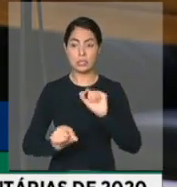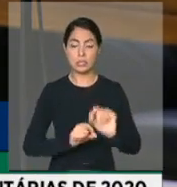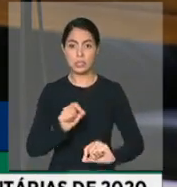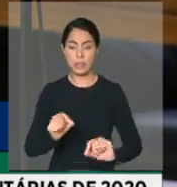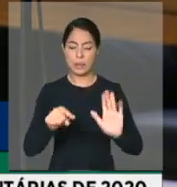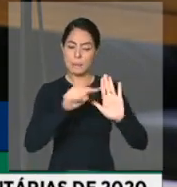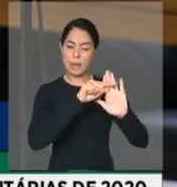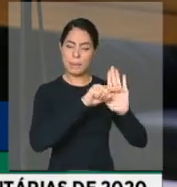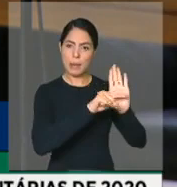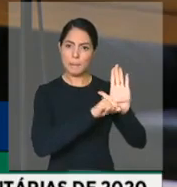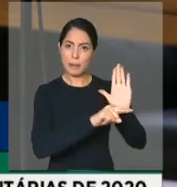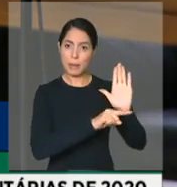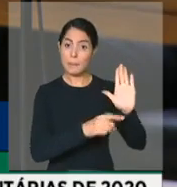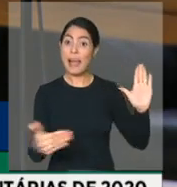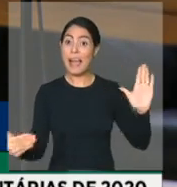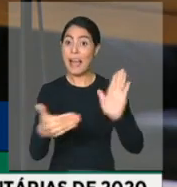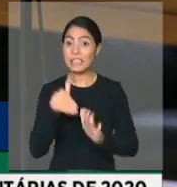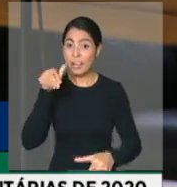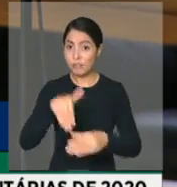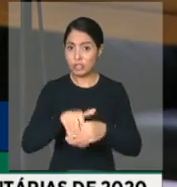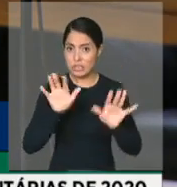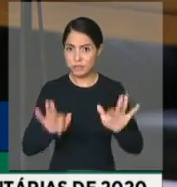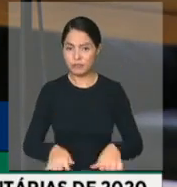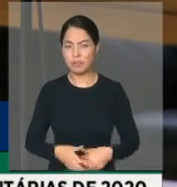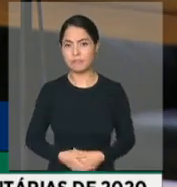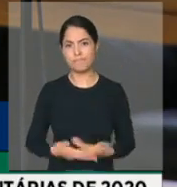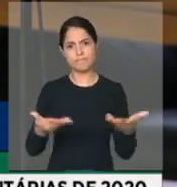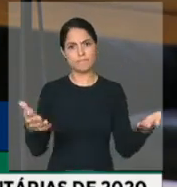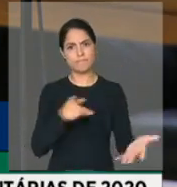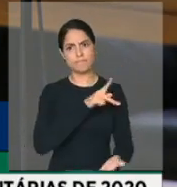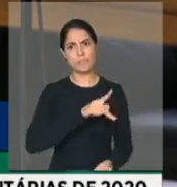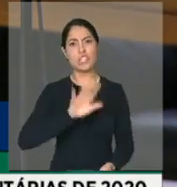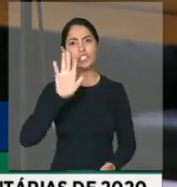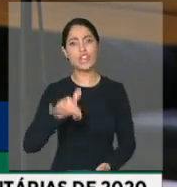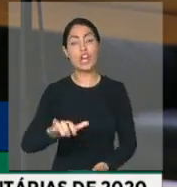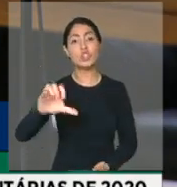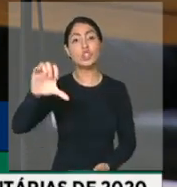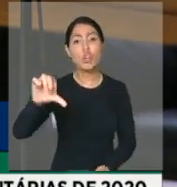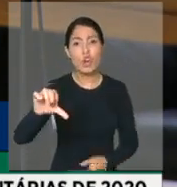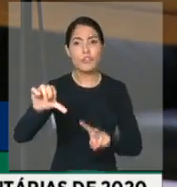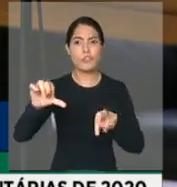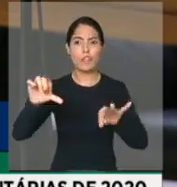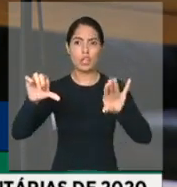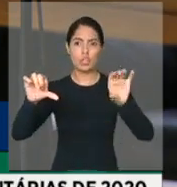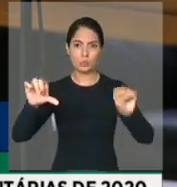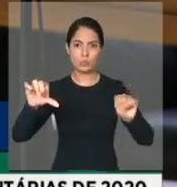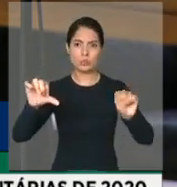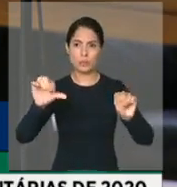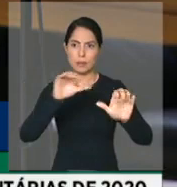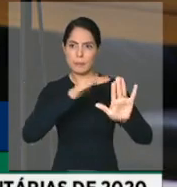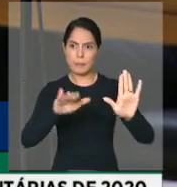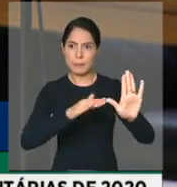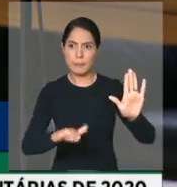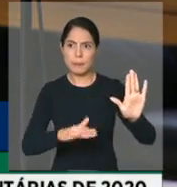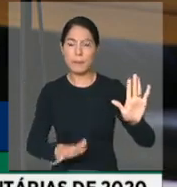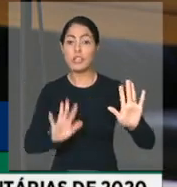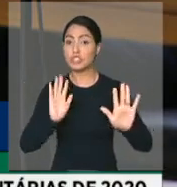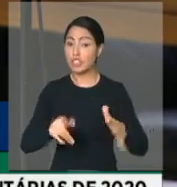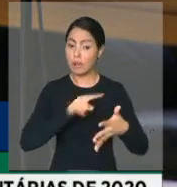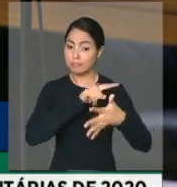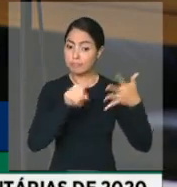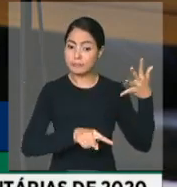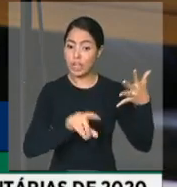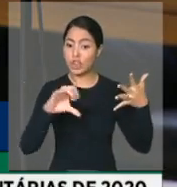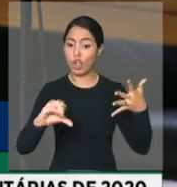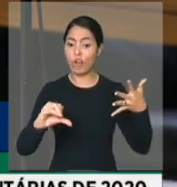demais proposições até a votação final. Presidente, nós temos 9 vetos trancando a pauta. 9 vetos.